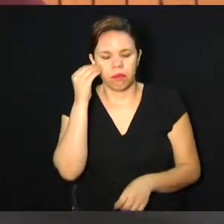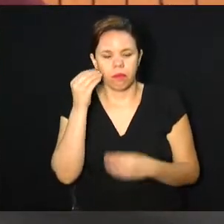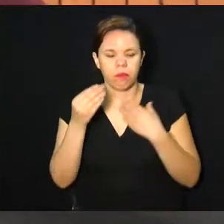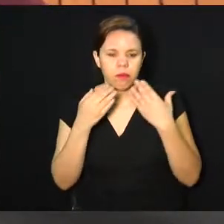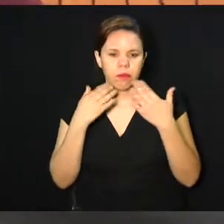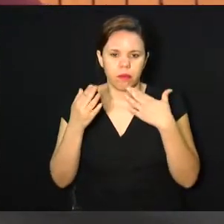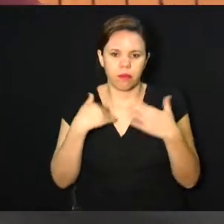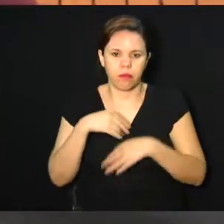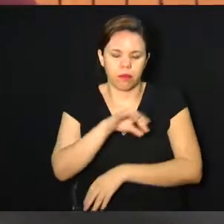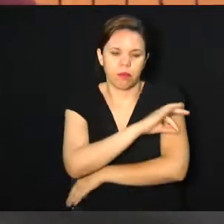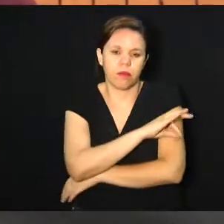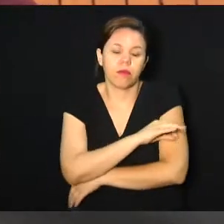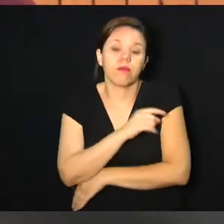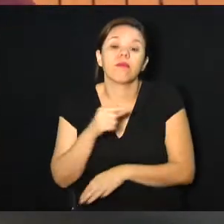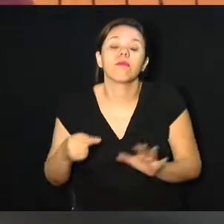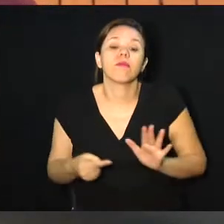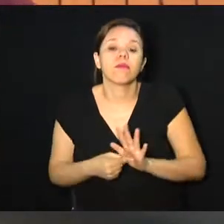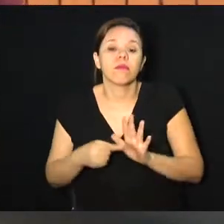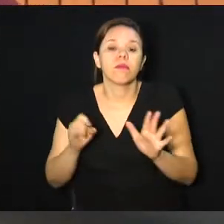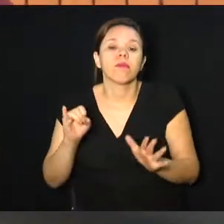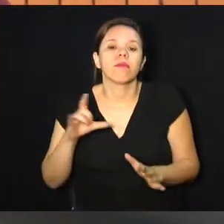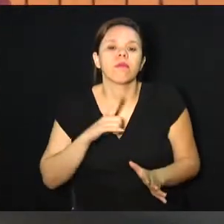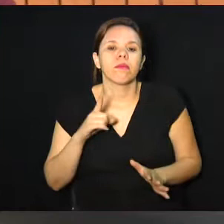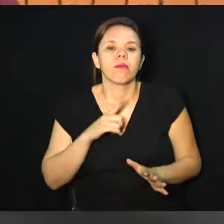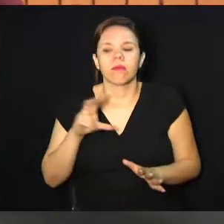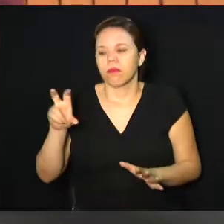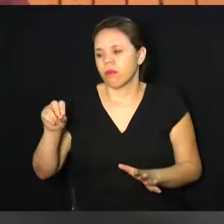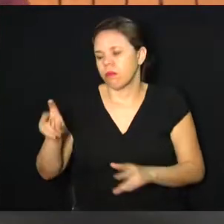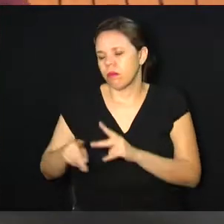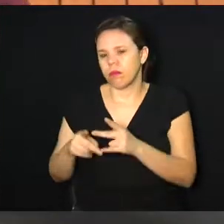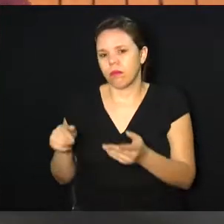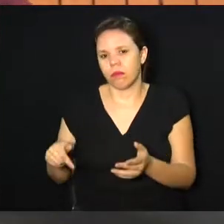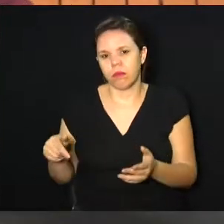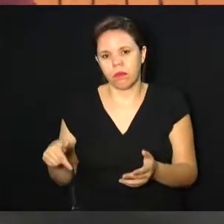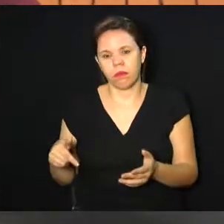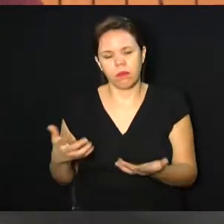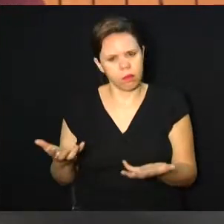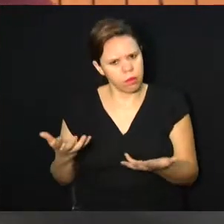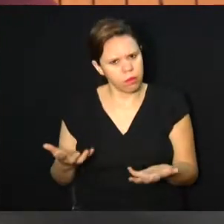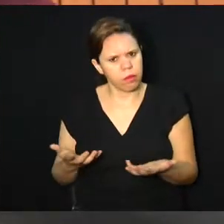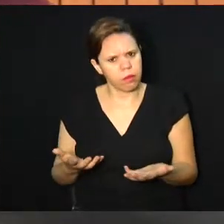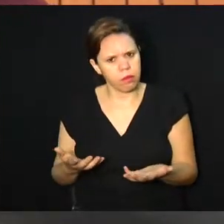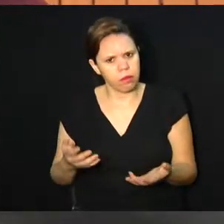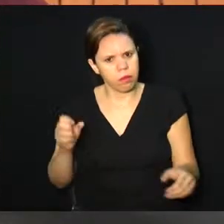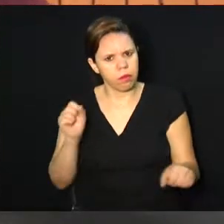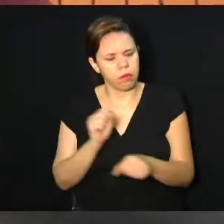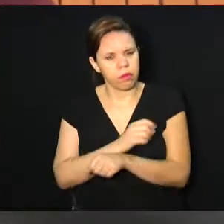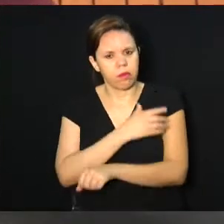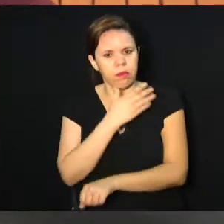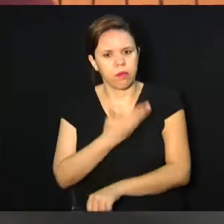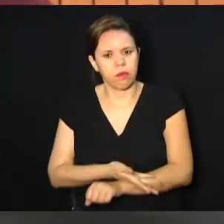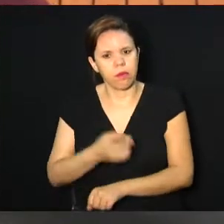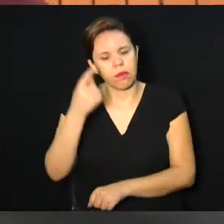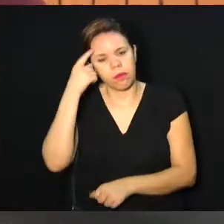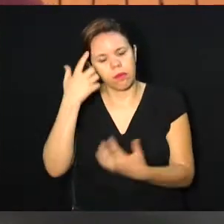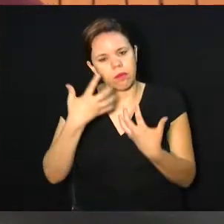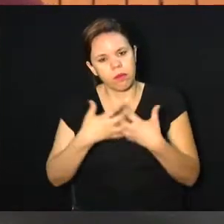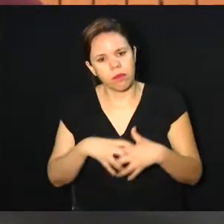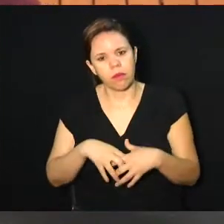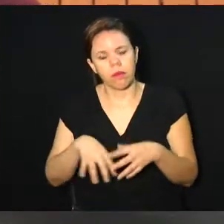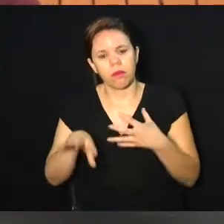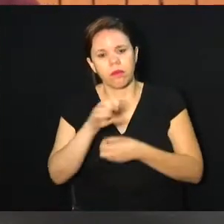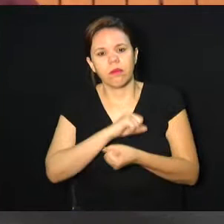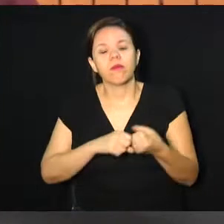público para mostrar se temos 50 pessoas aqui que estão dispostas a parar um dia inteiro para pensar numa mobilidade